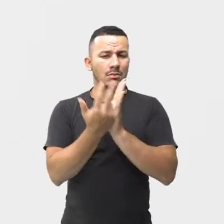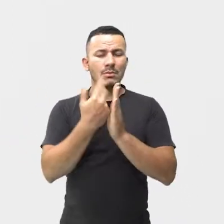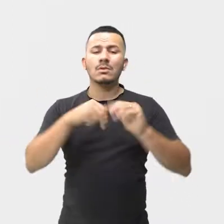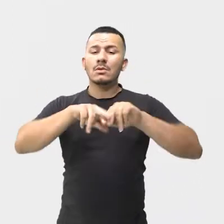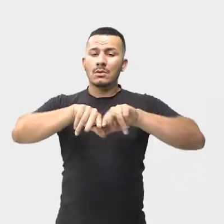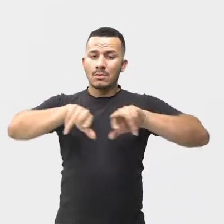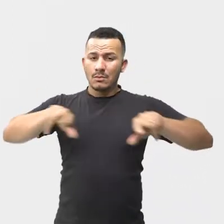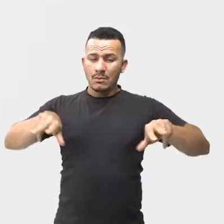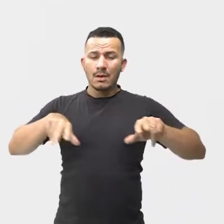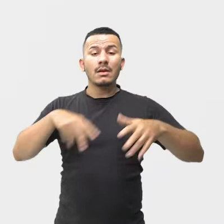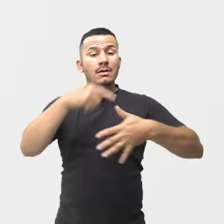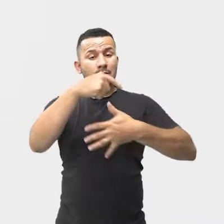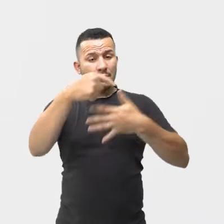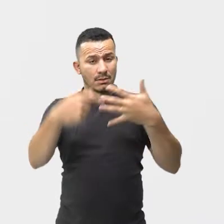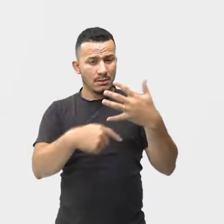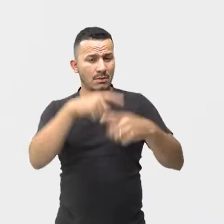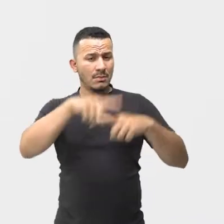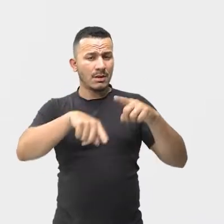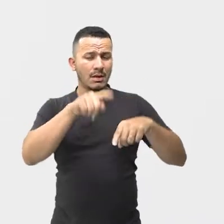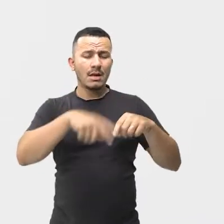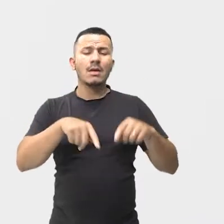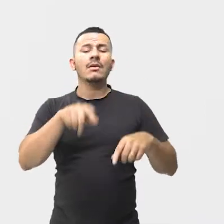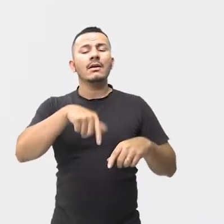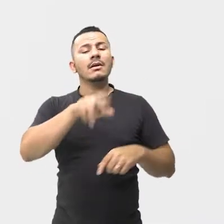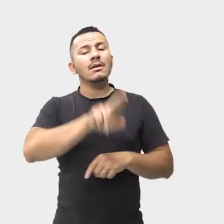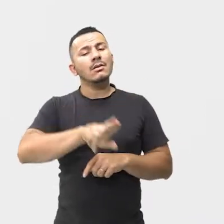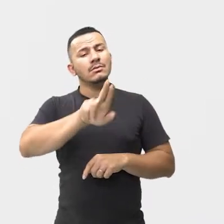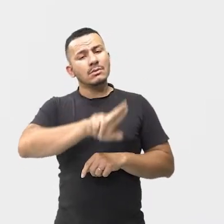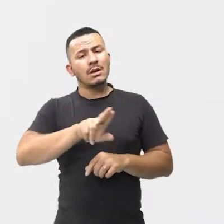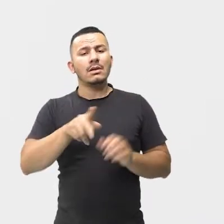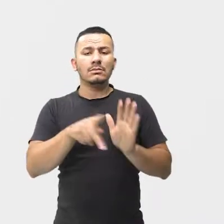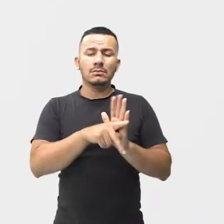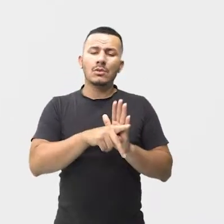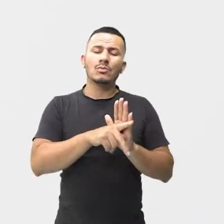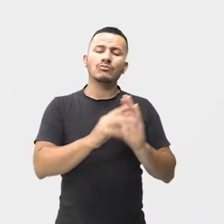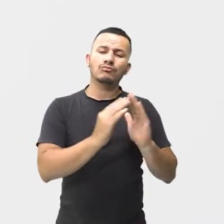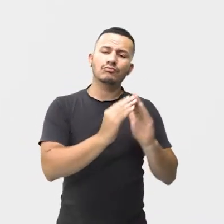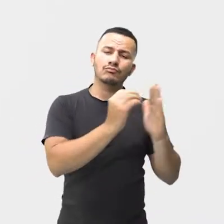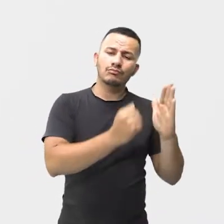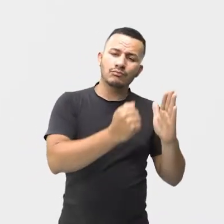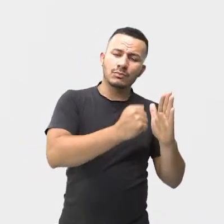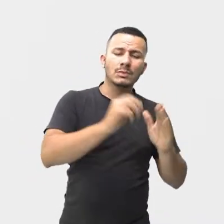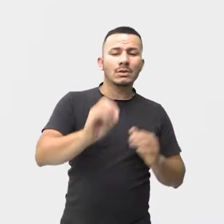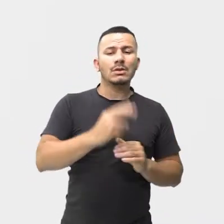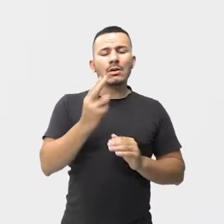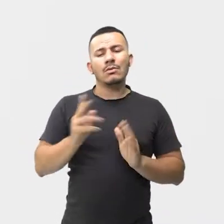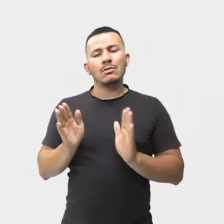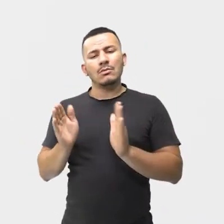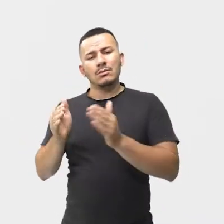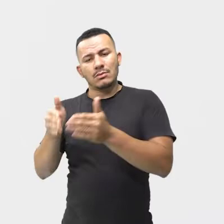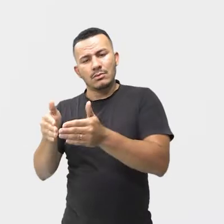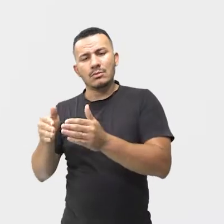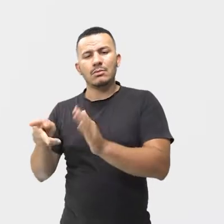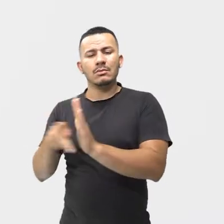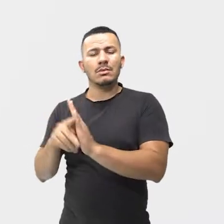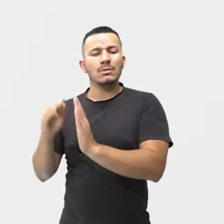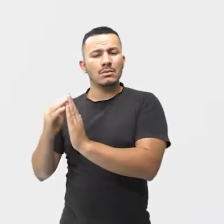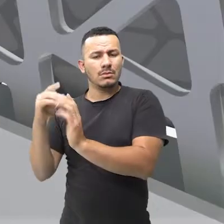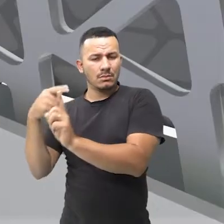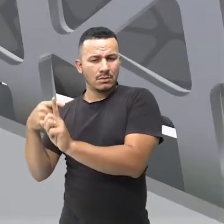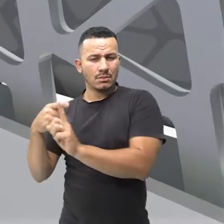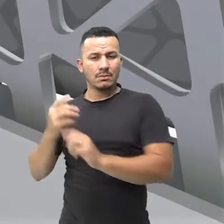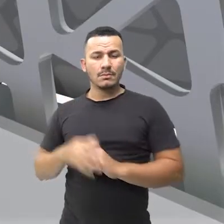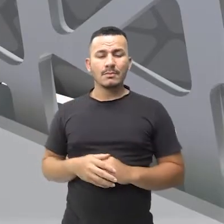Esses objetos são portadores de uma utilidade, seja ela doméstica ou religiosa. Então, como é que